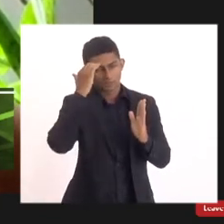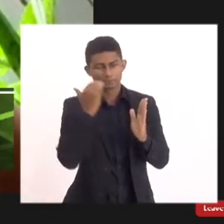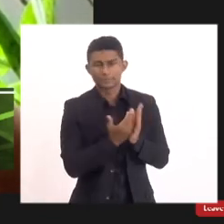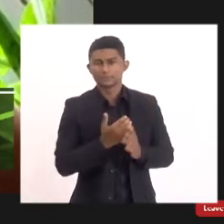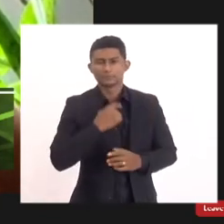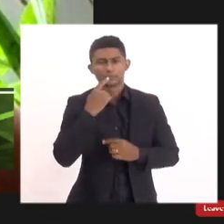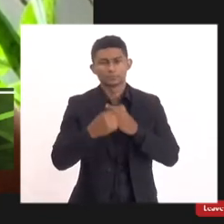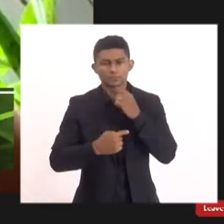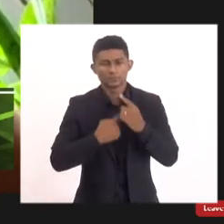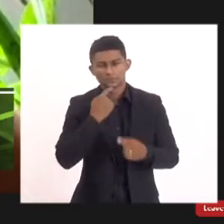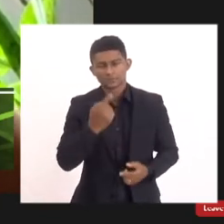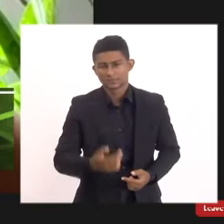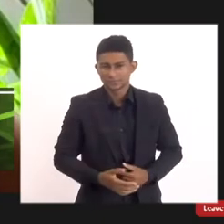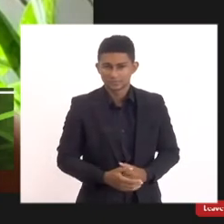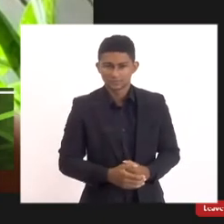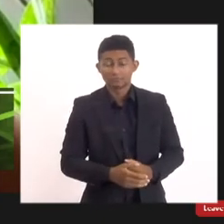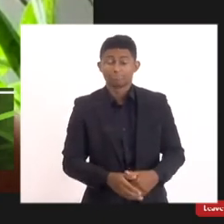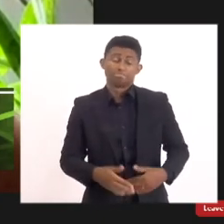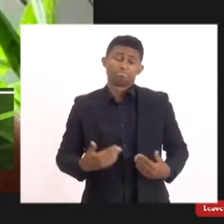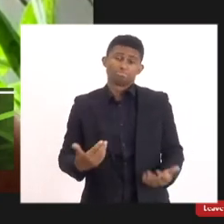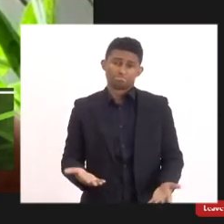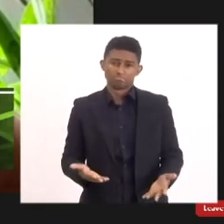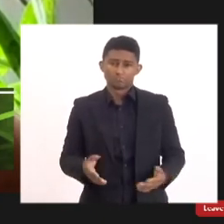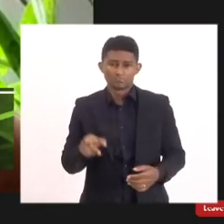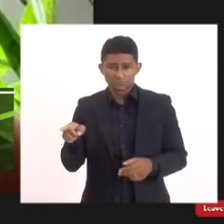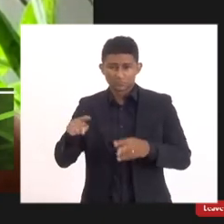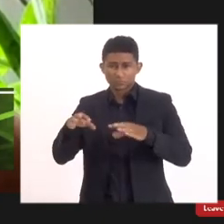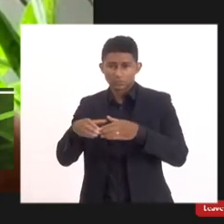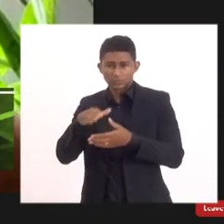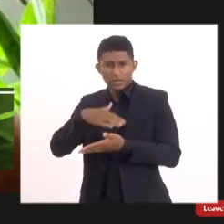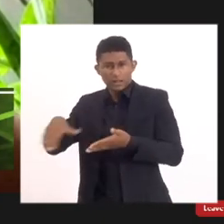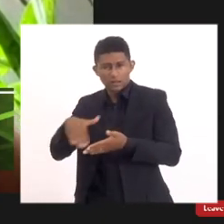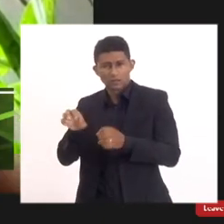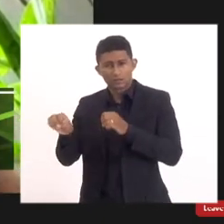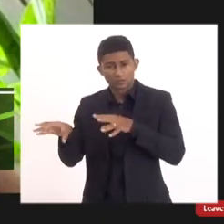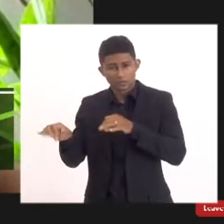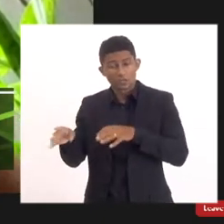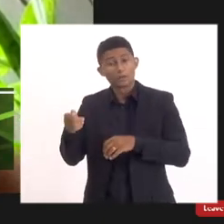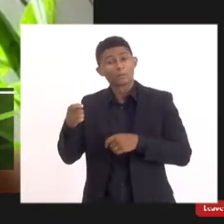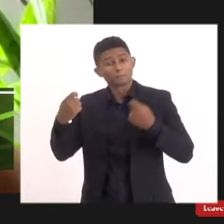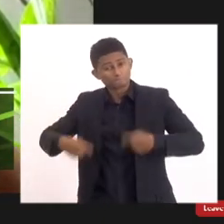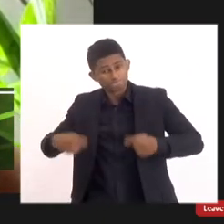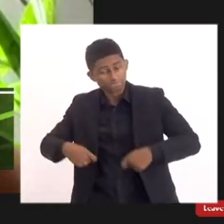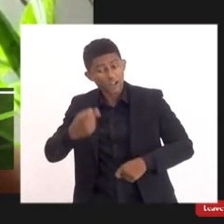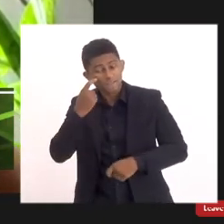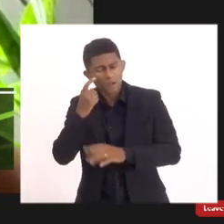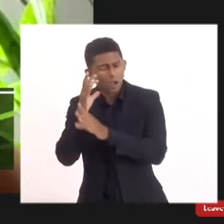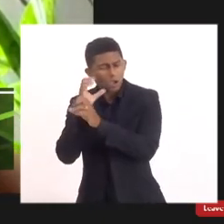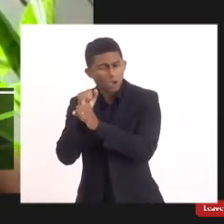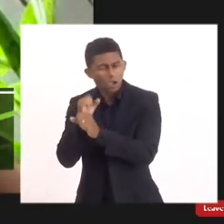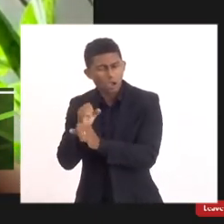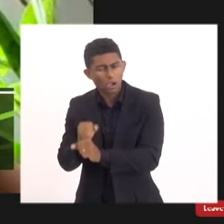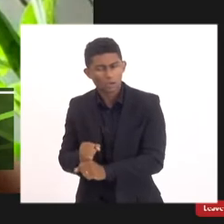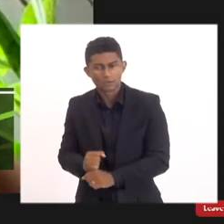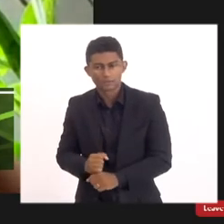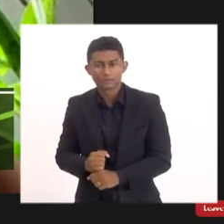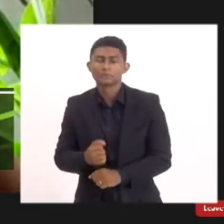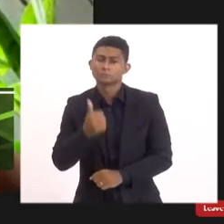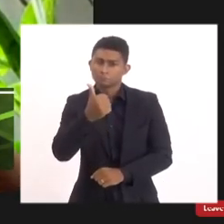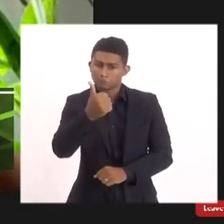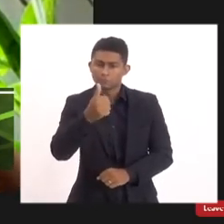protocolo sanitário. Então, a secretaria precisa rever isso também. Veio agora, mas não há